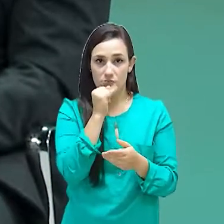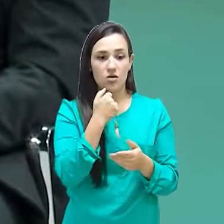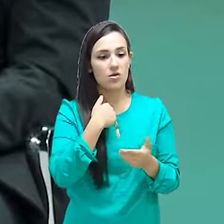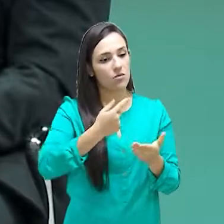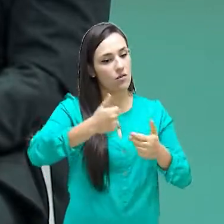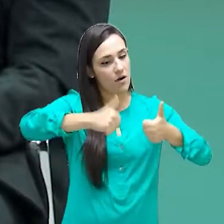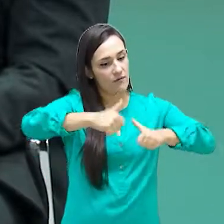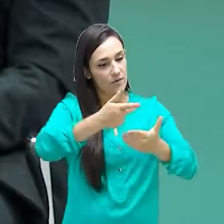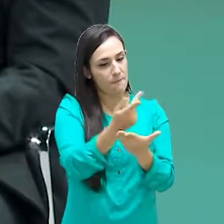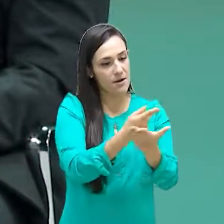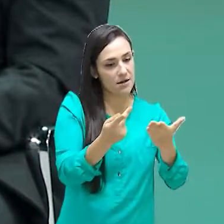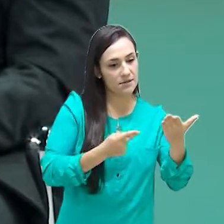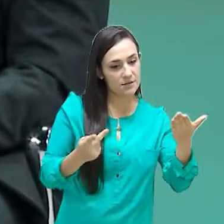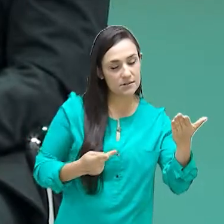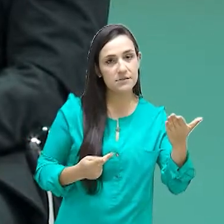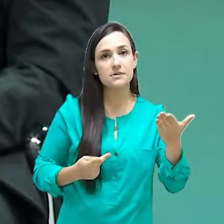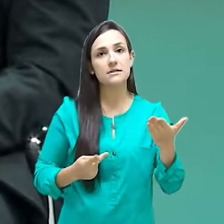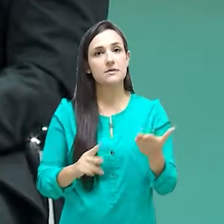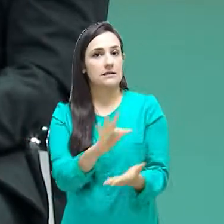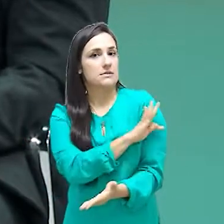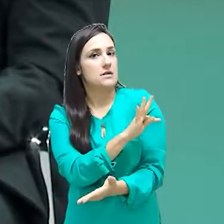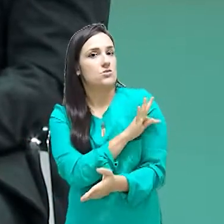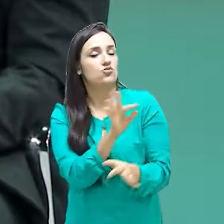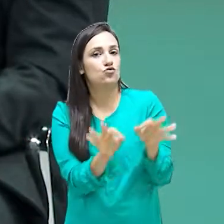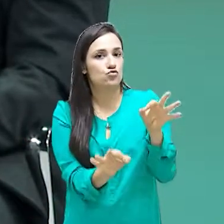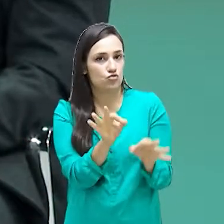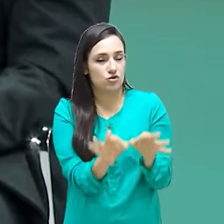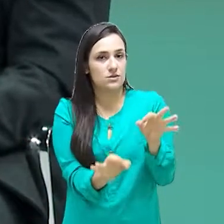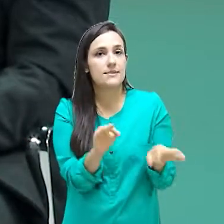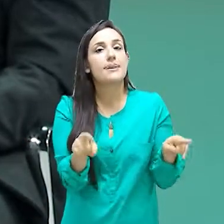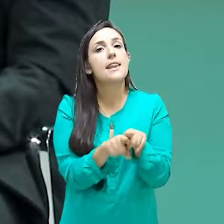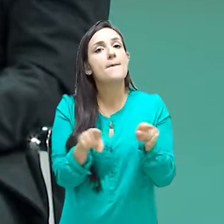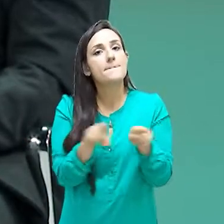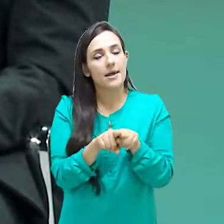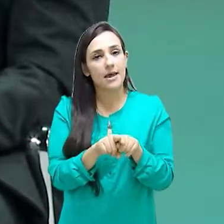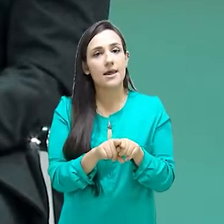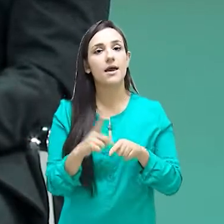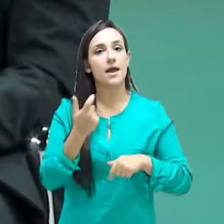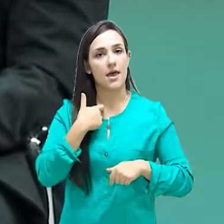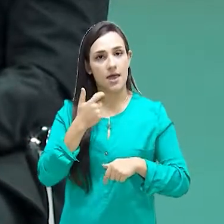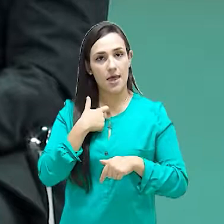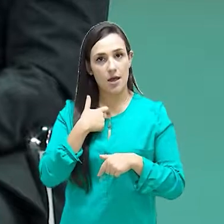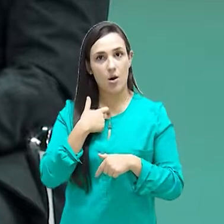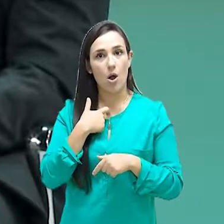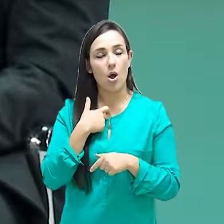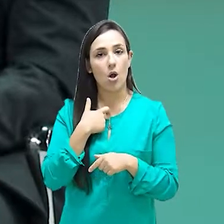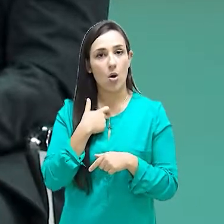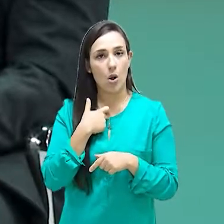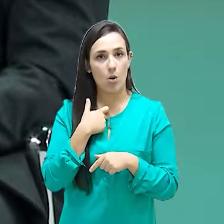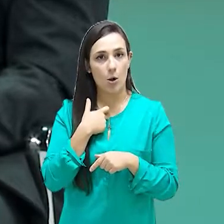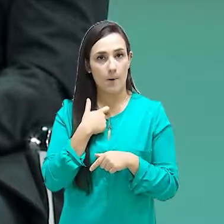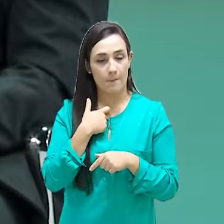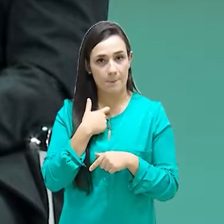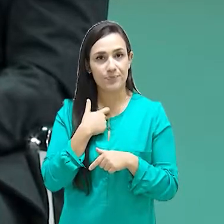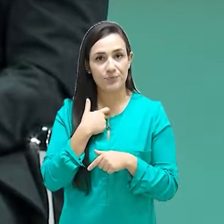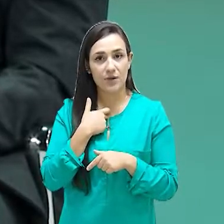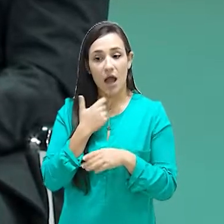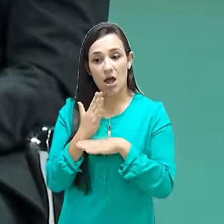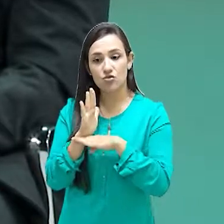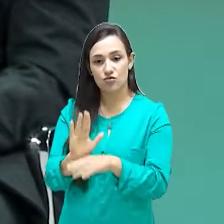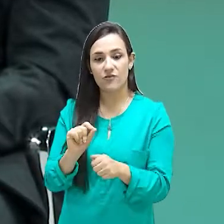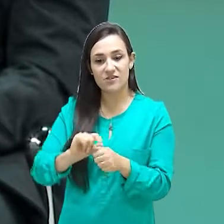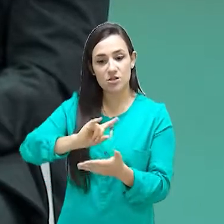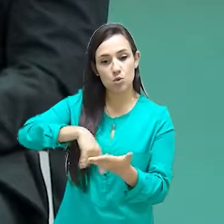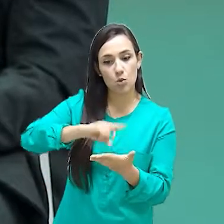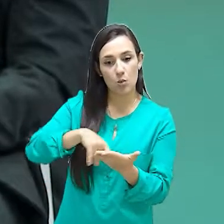pareceres técnicos jurídicos e também, especificamente, trabalho na construção